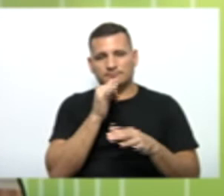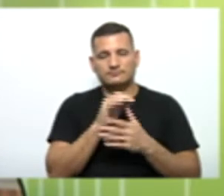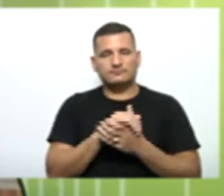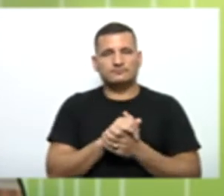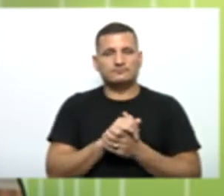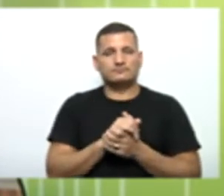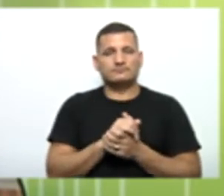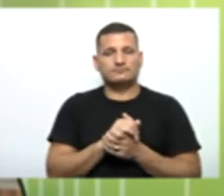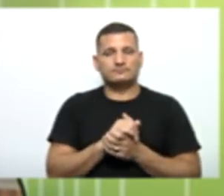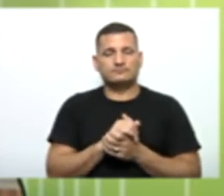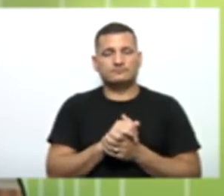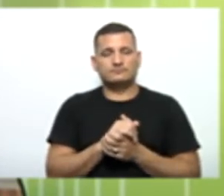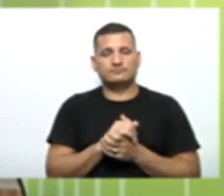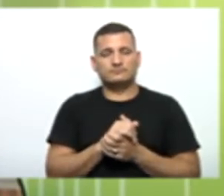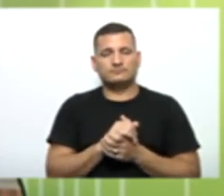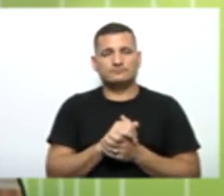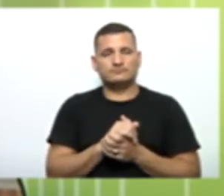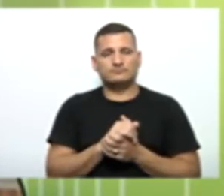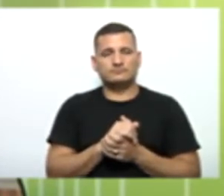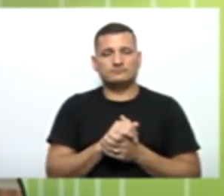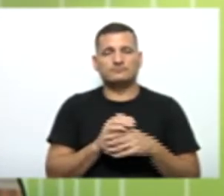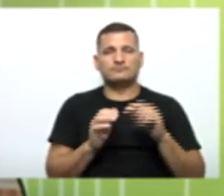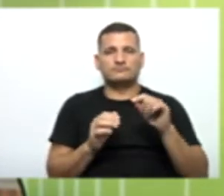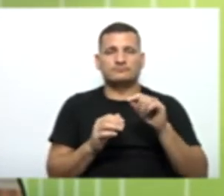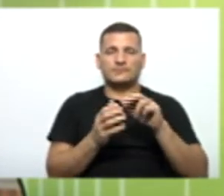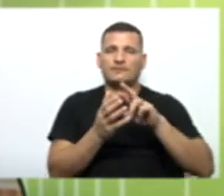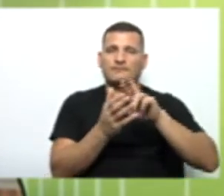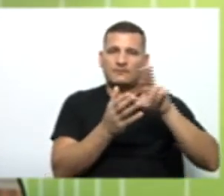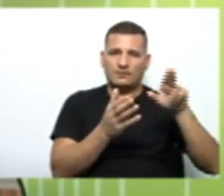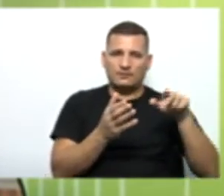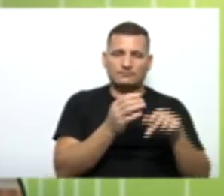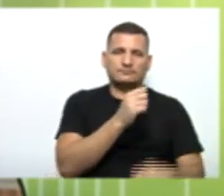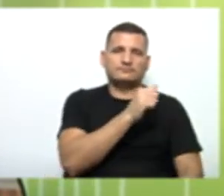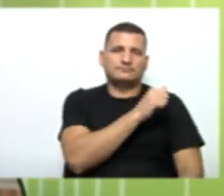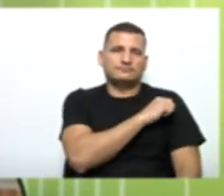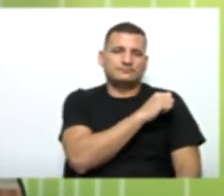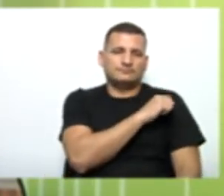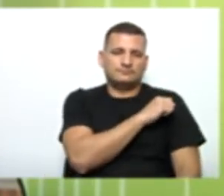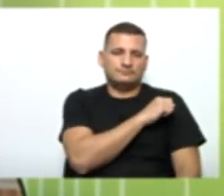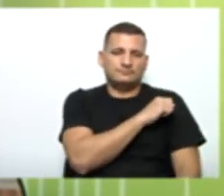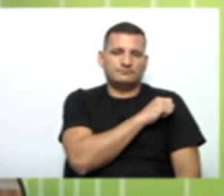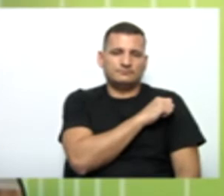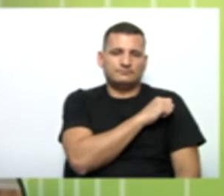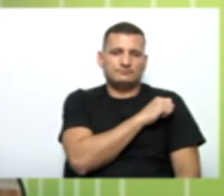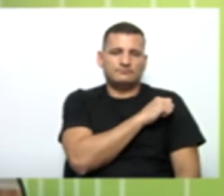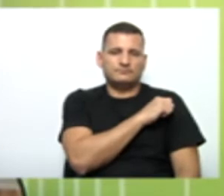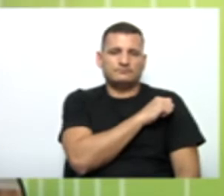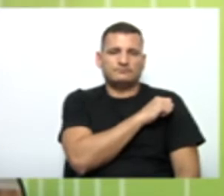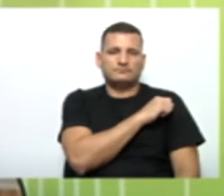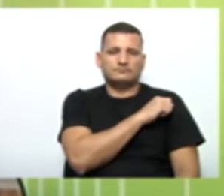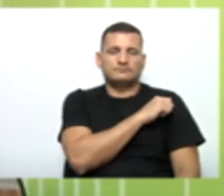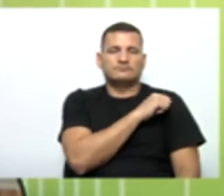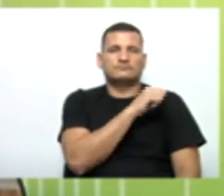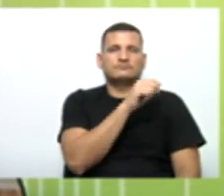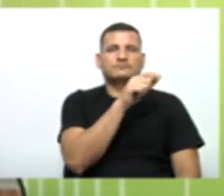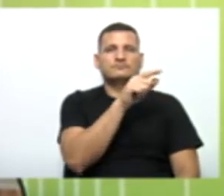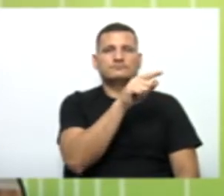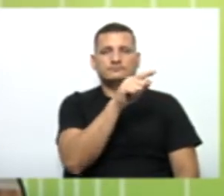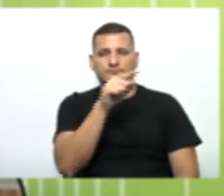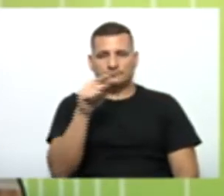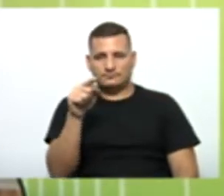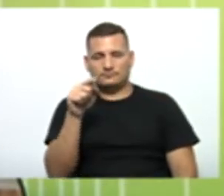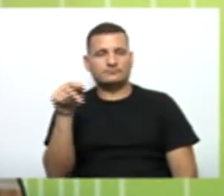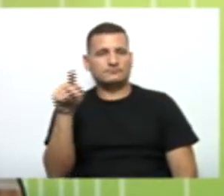certo? Vários alunos, que vai ser o exemplo do N aqui que eu vou mostrar para vocês, vão o quê? Se relacionar com um